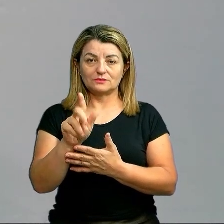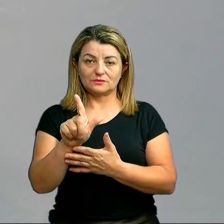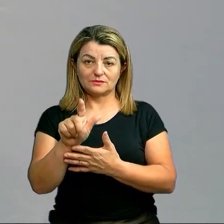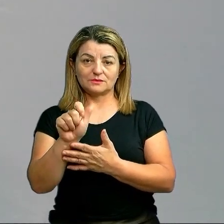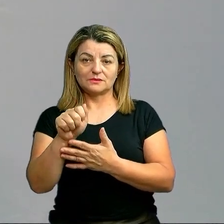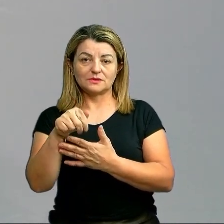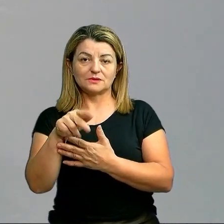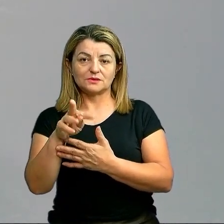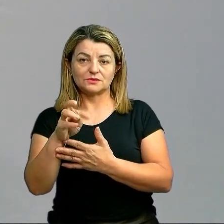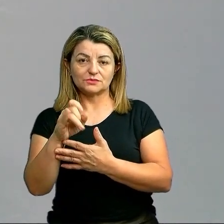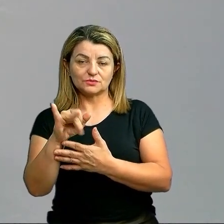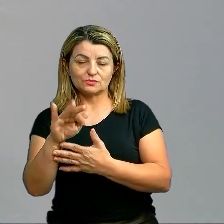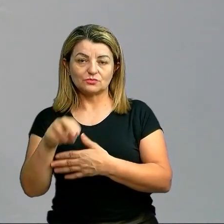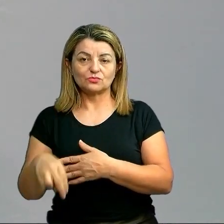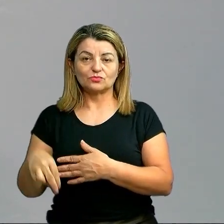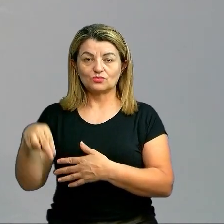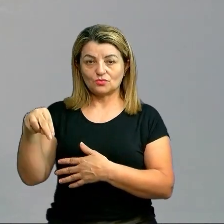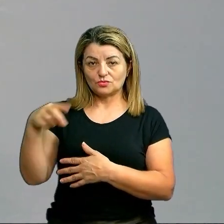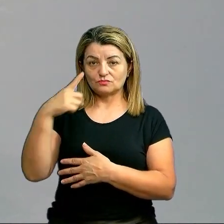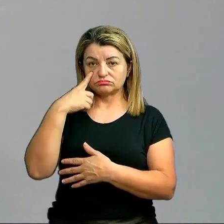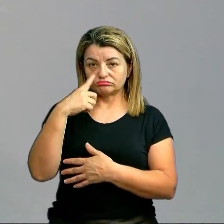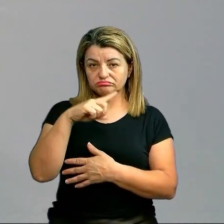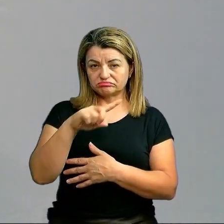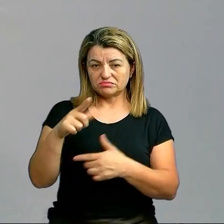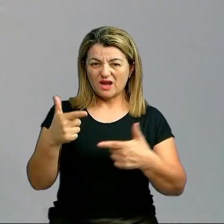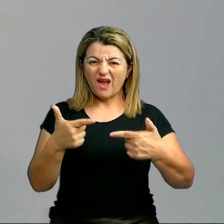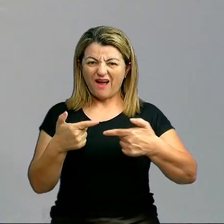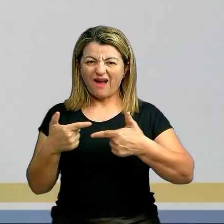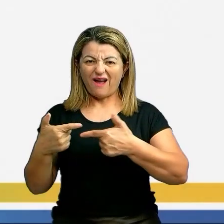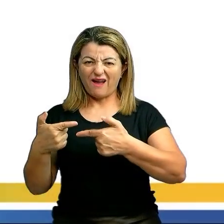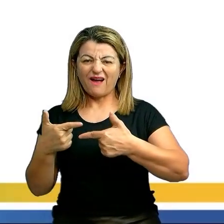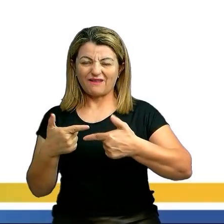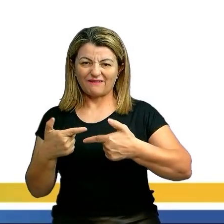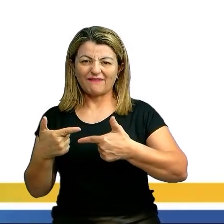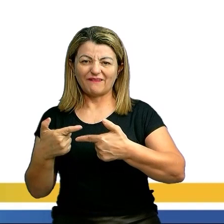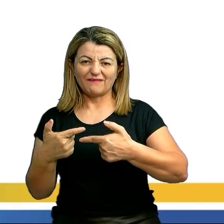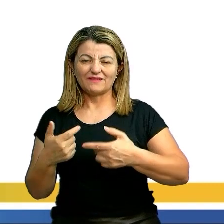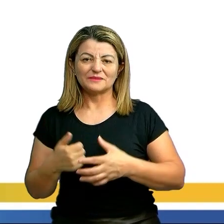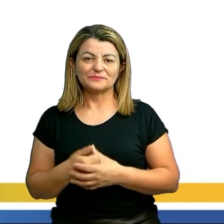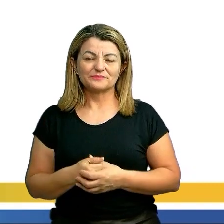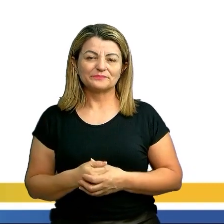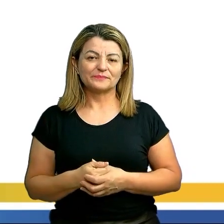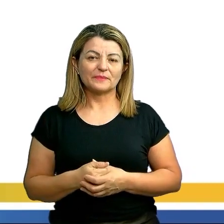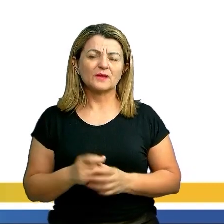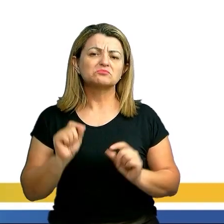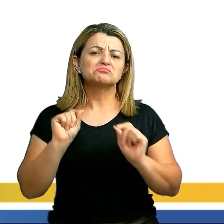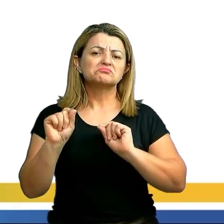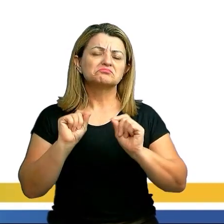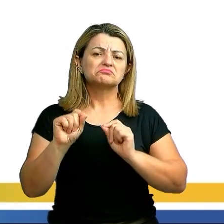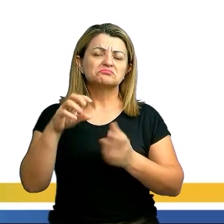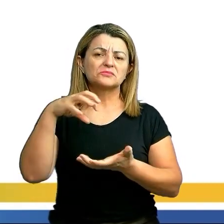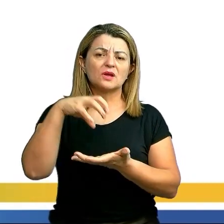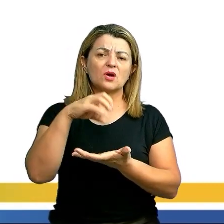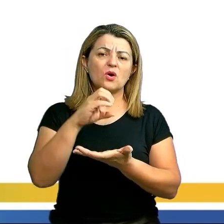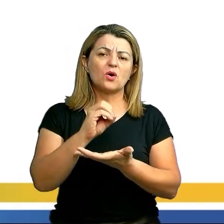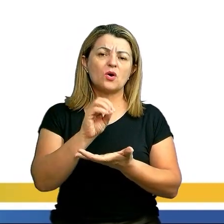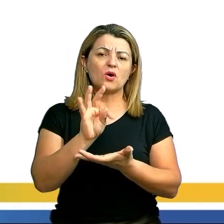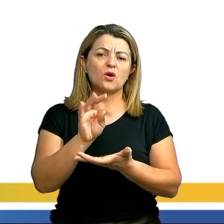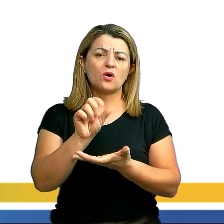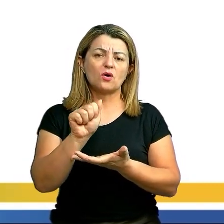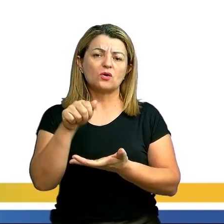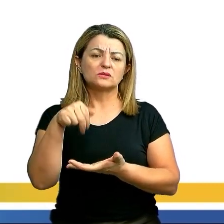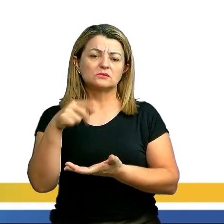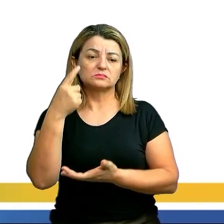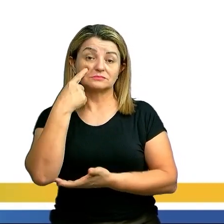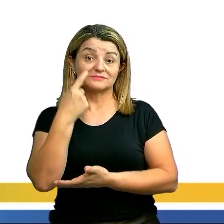à guerra da Ucrânia, né, da Rússia contra a Ucrânia. O que é a OTAN? A Organização do Tratado do Atlântico Norte. Olha a